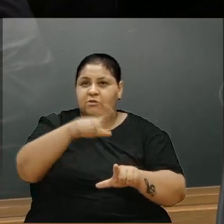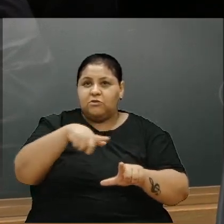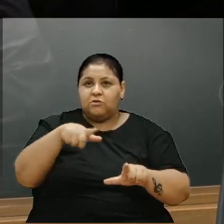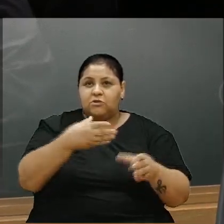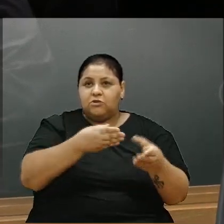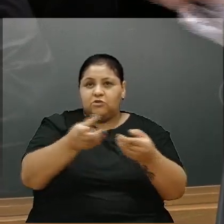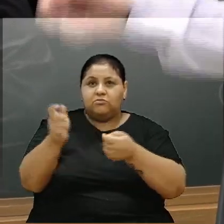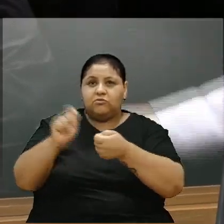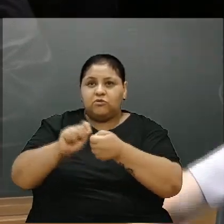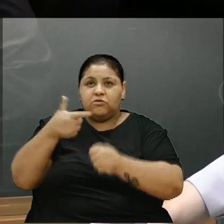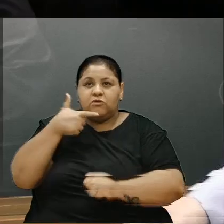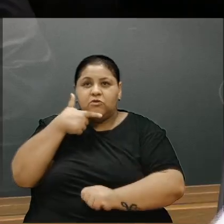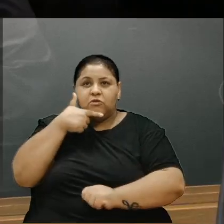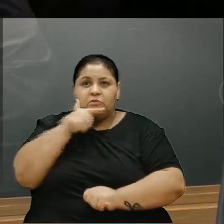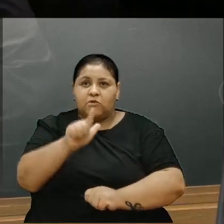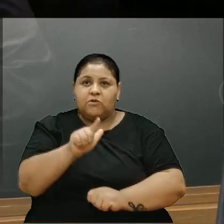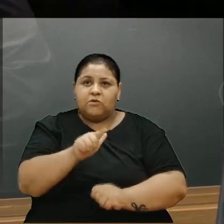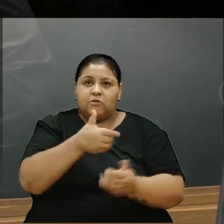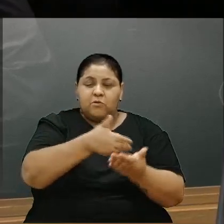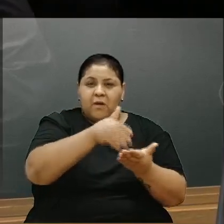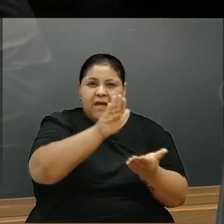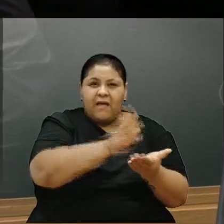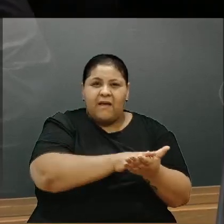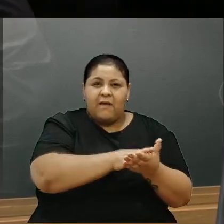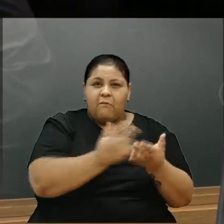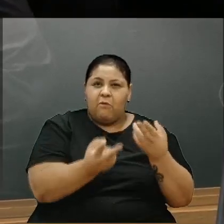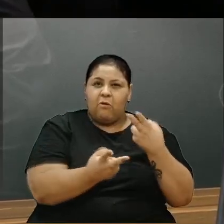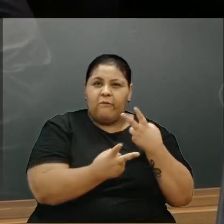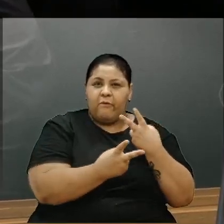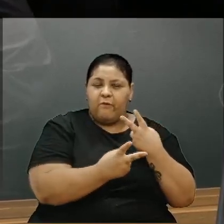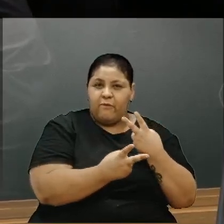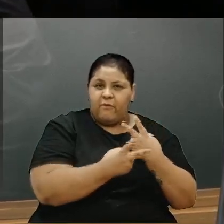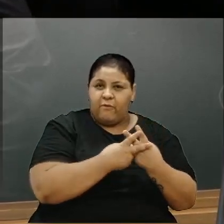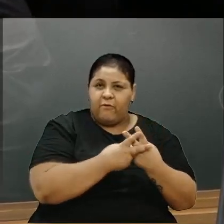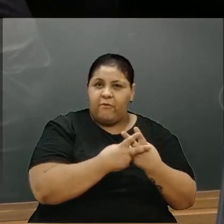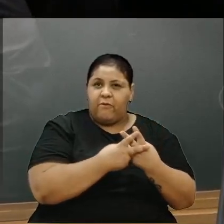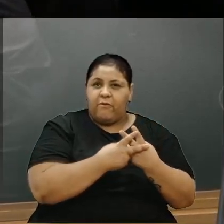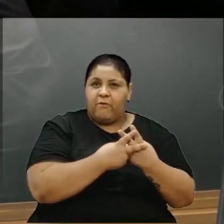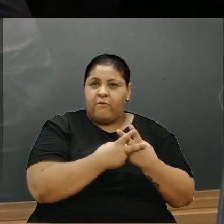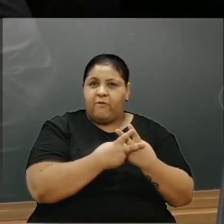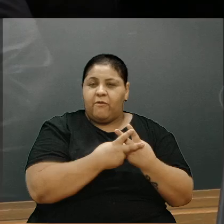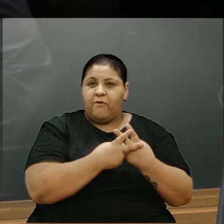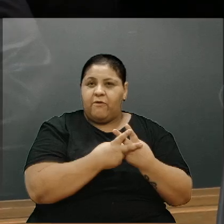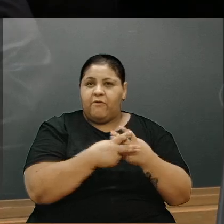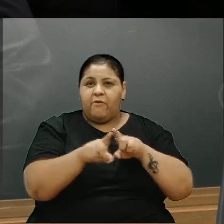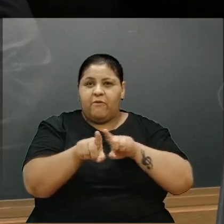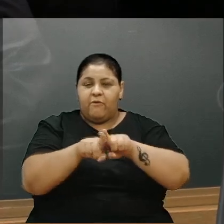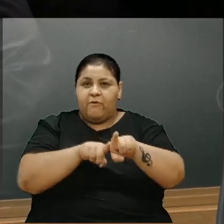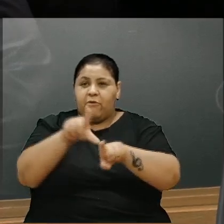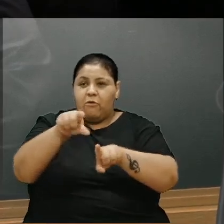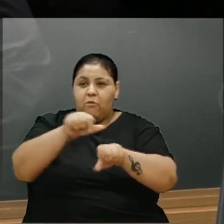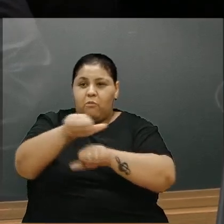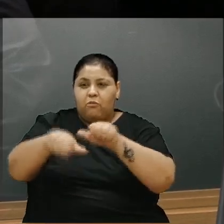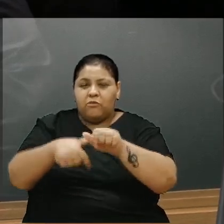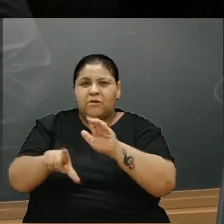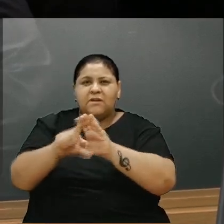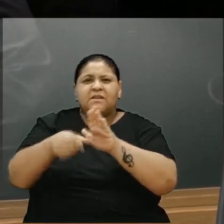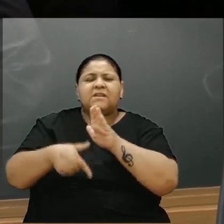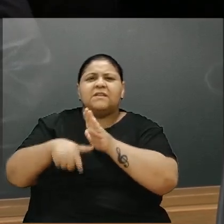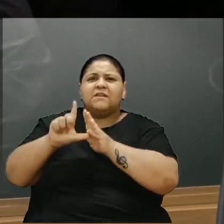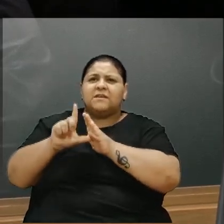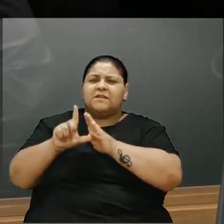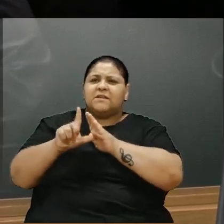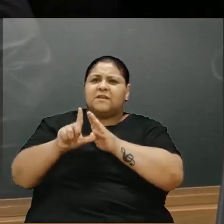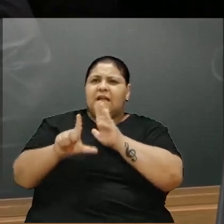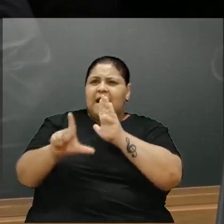fazermos para conseguir expurgar aqueles condenados da possibilidade de disputar a eleição, alteremos a lei. Anteriormente, a lei do